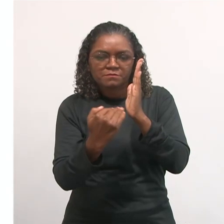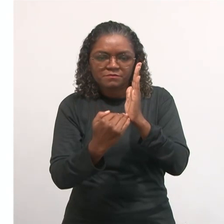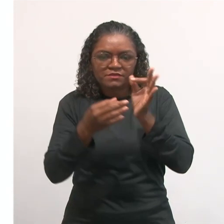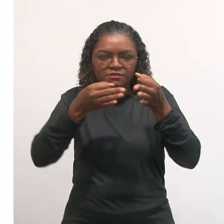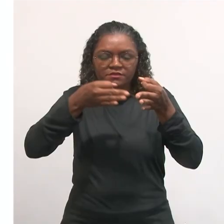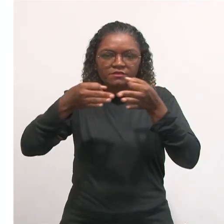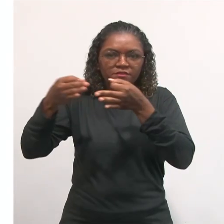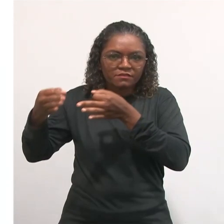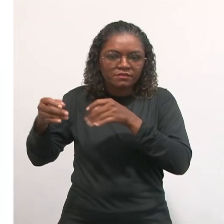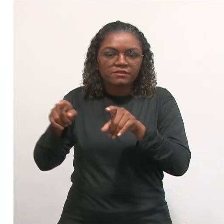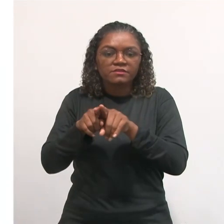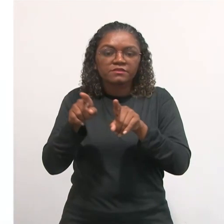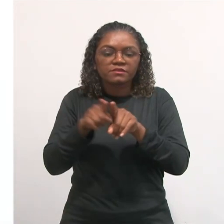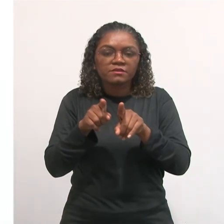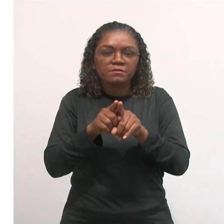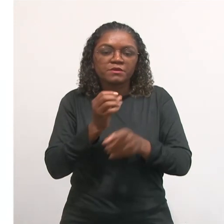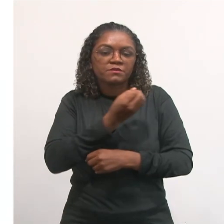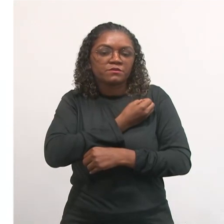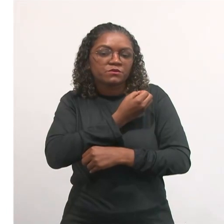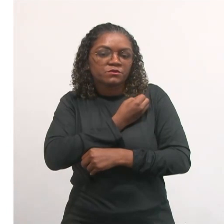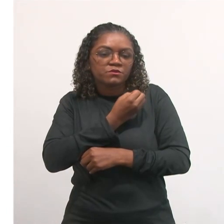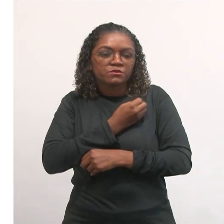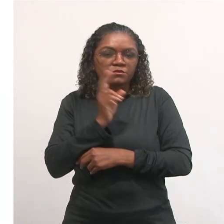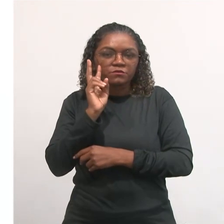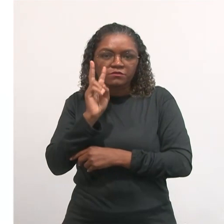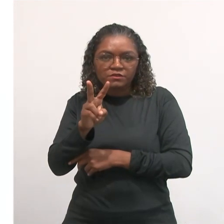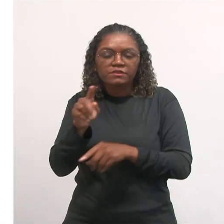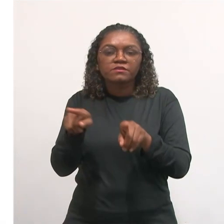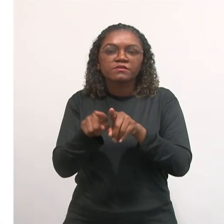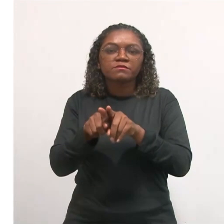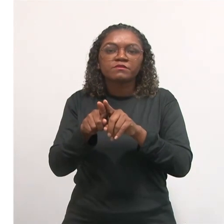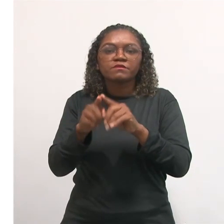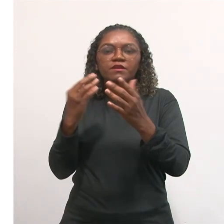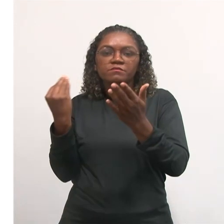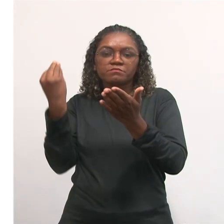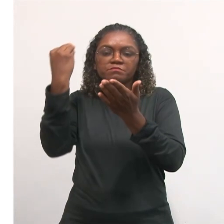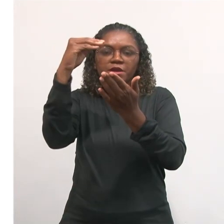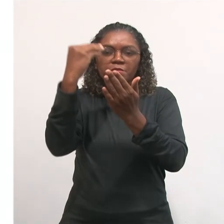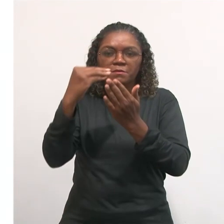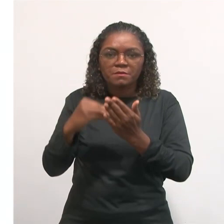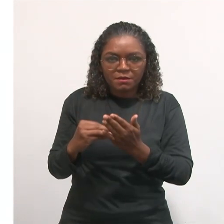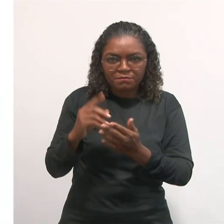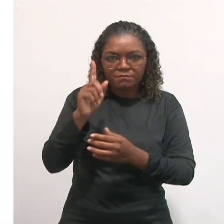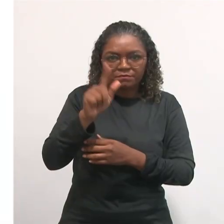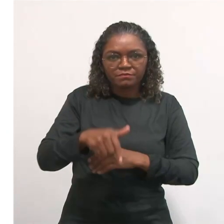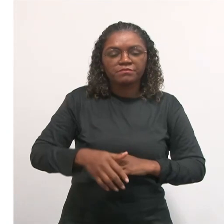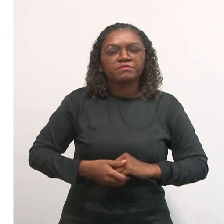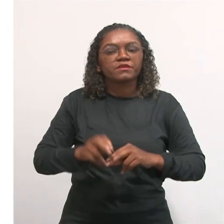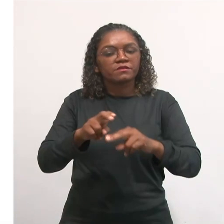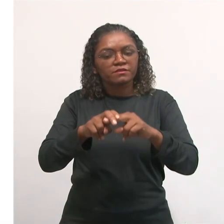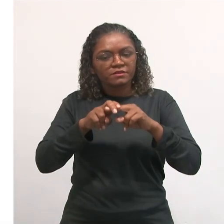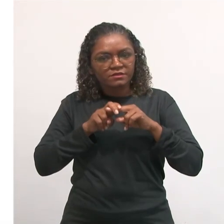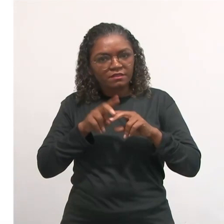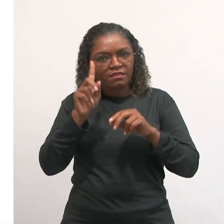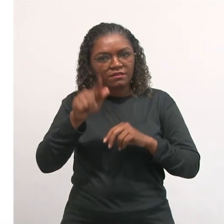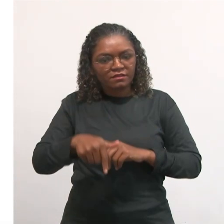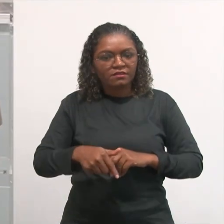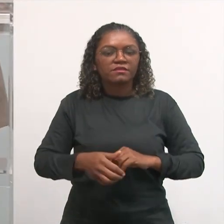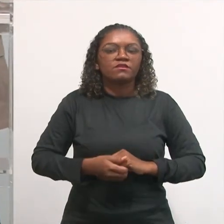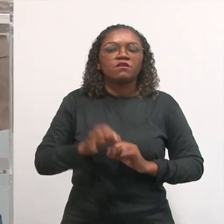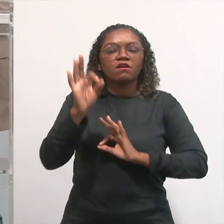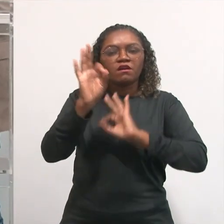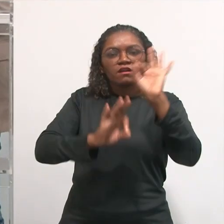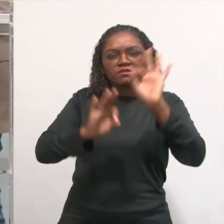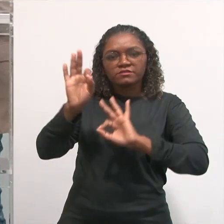valores observados em cada classe vai ser registrada. Tá bom? Então, distribuição de frequência é isso. A gente vai